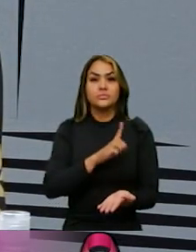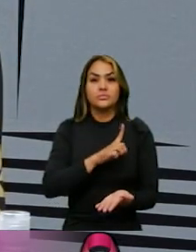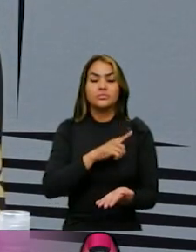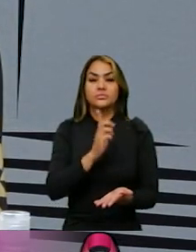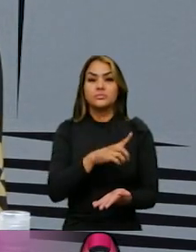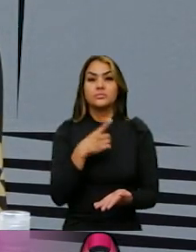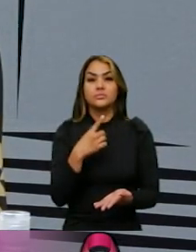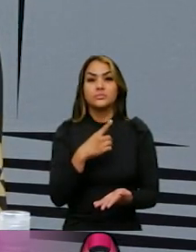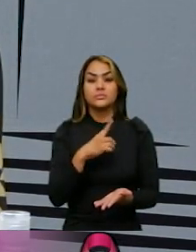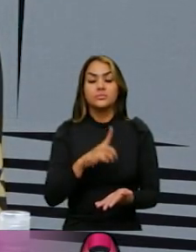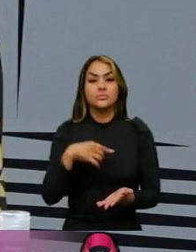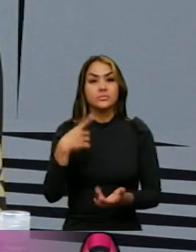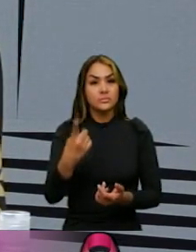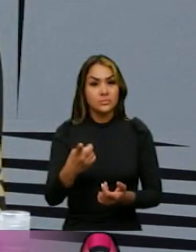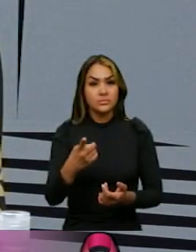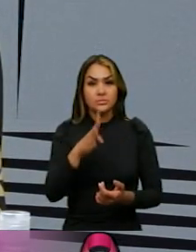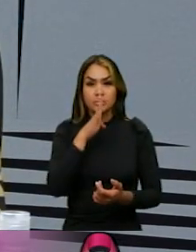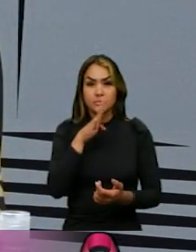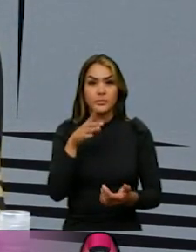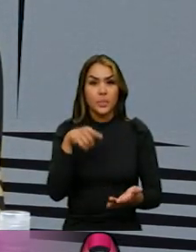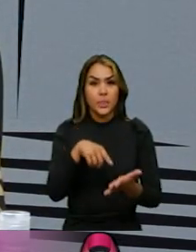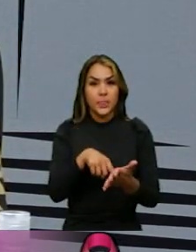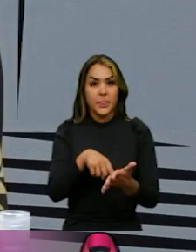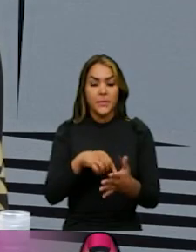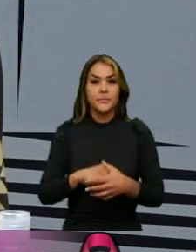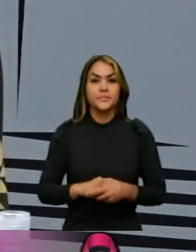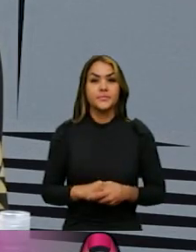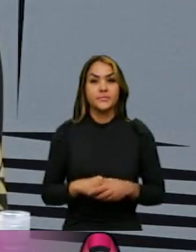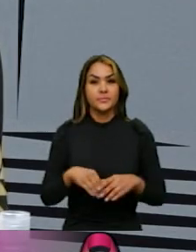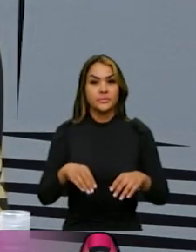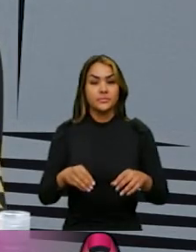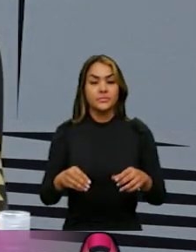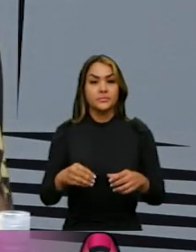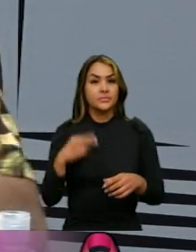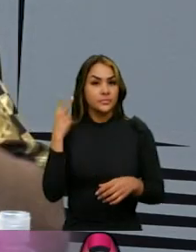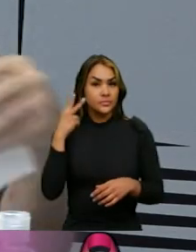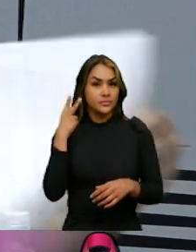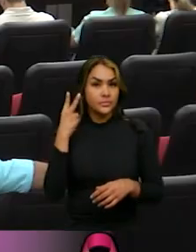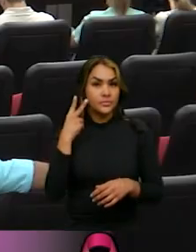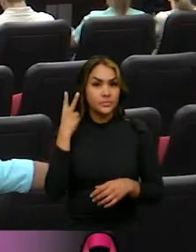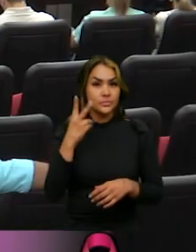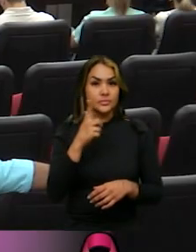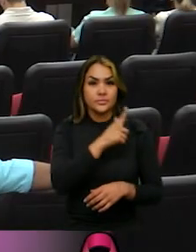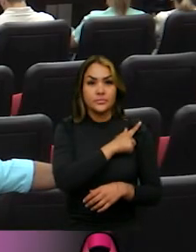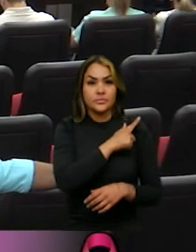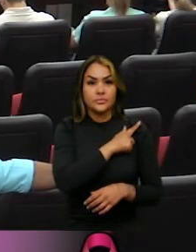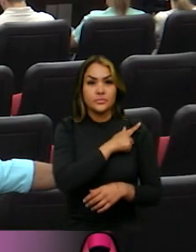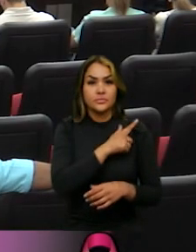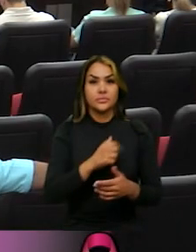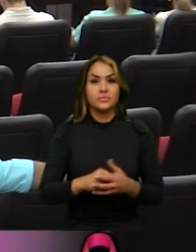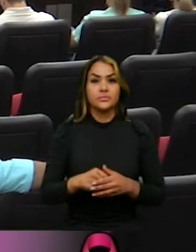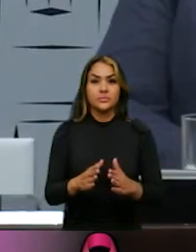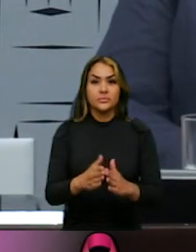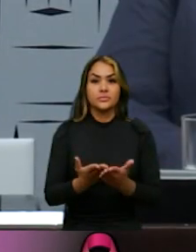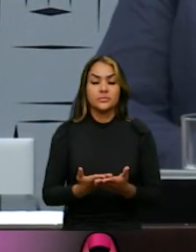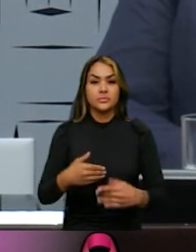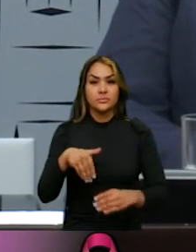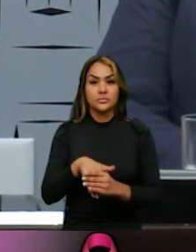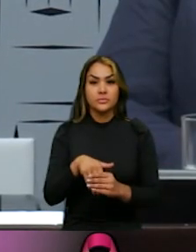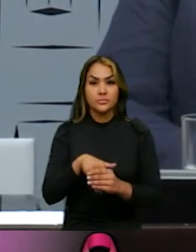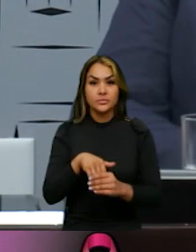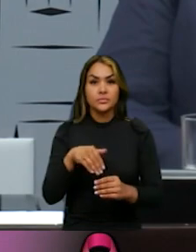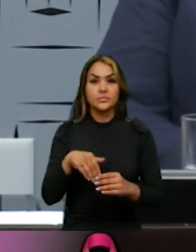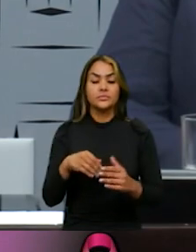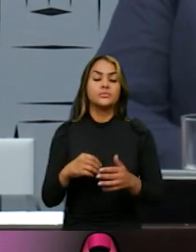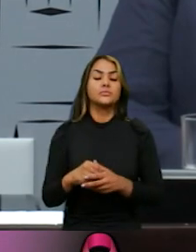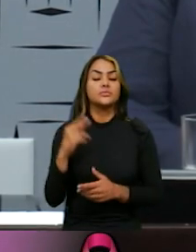de 2023, Coronel Guimarães, vereador, União Brasil. O requerimento está em discussão. O requerimento está em votação.